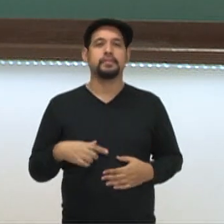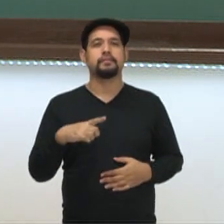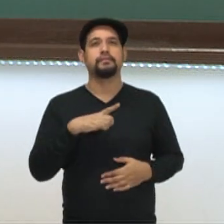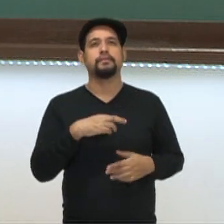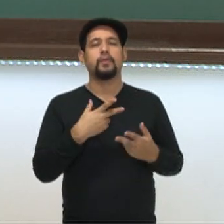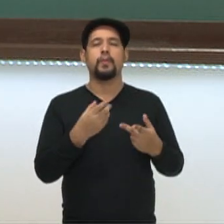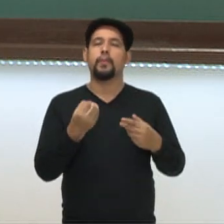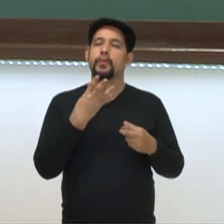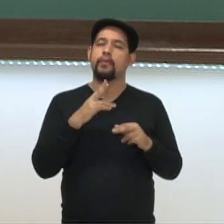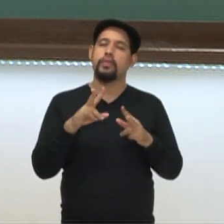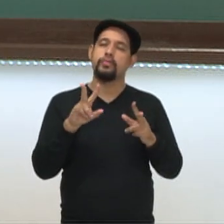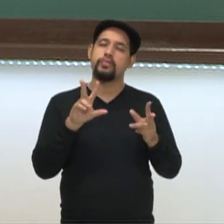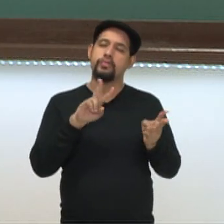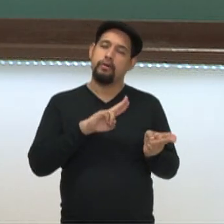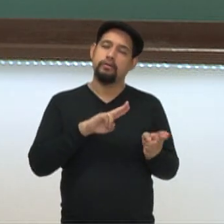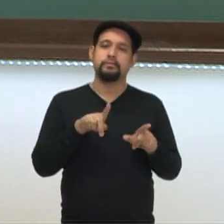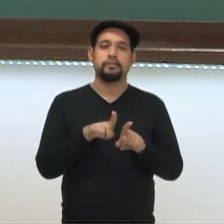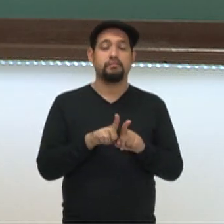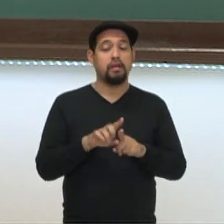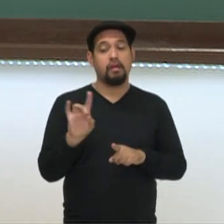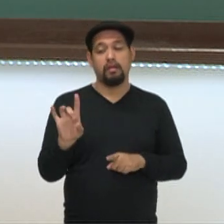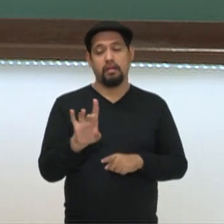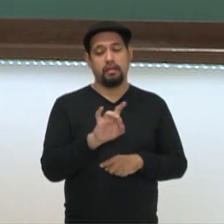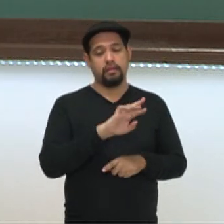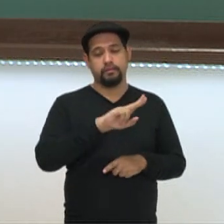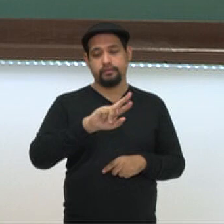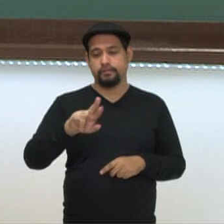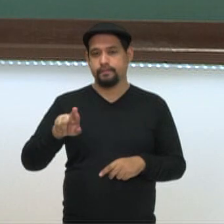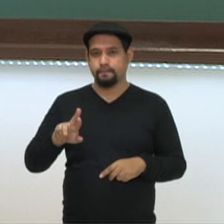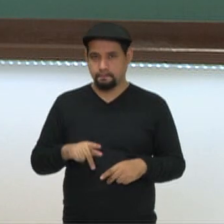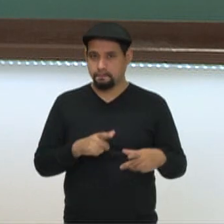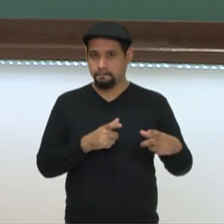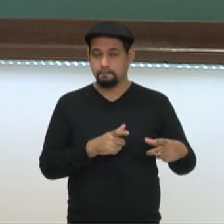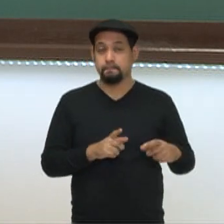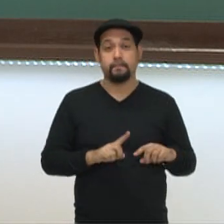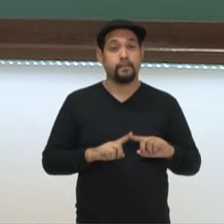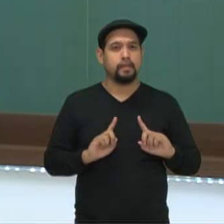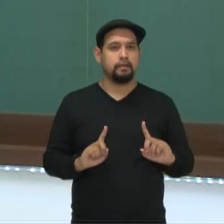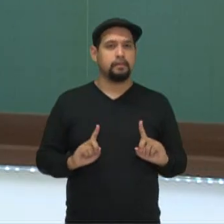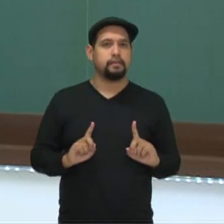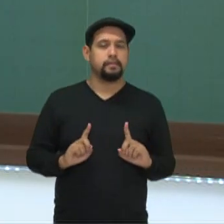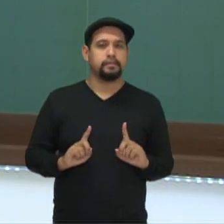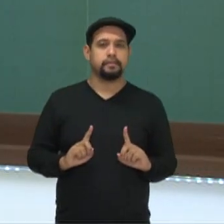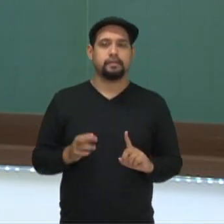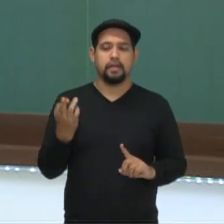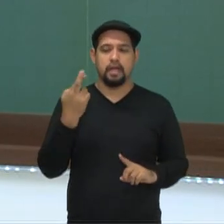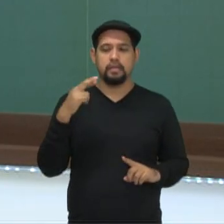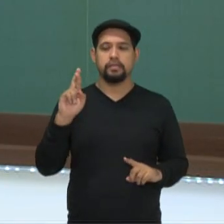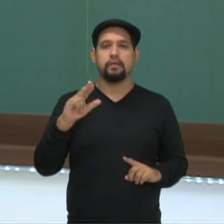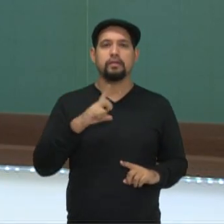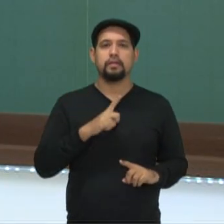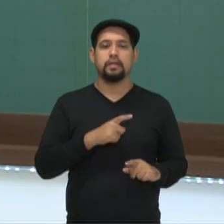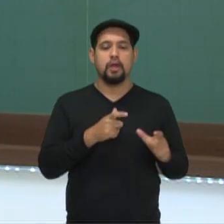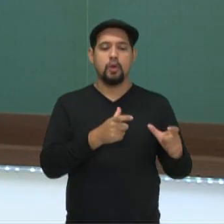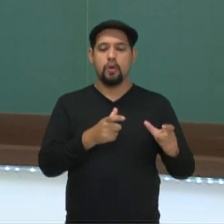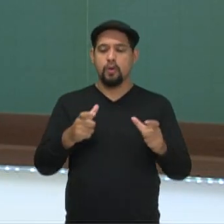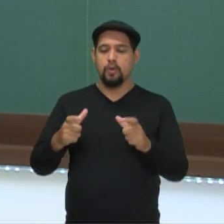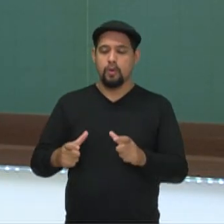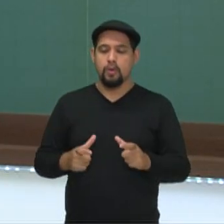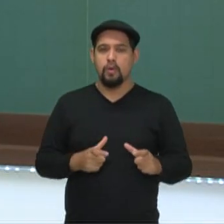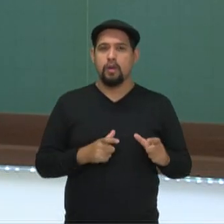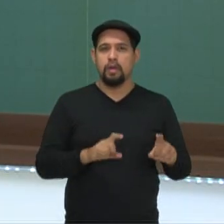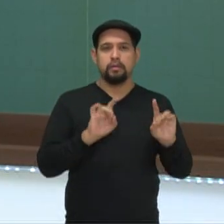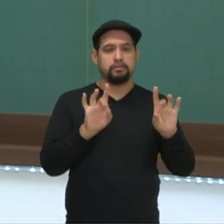boas noites de sono, então é relativo para cada um seu lugar sagrado, mas as religiões têm lugares